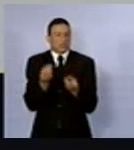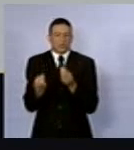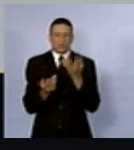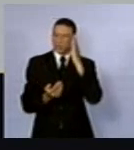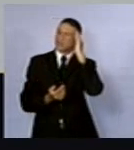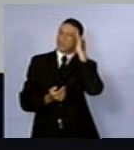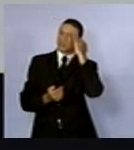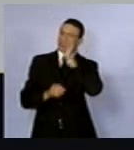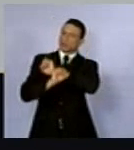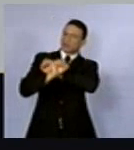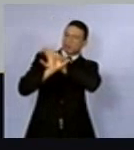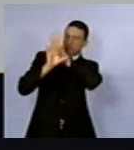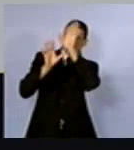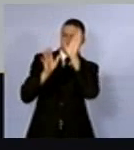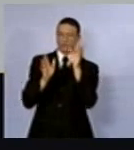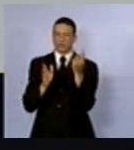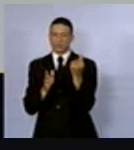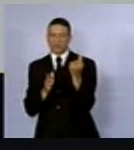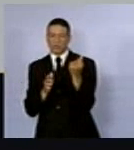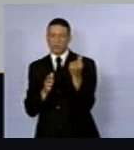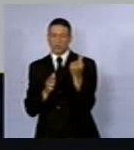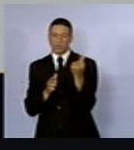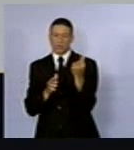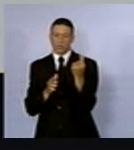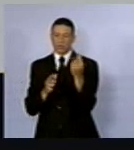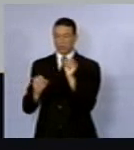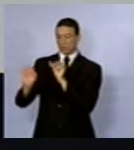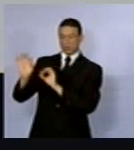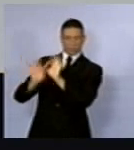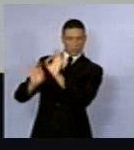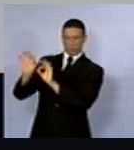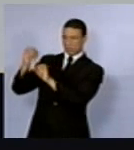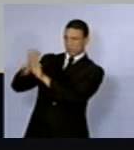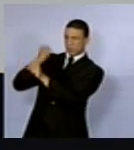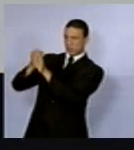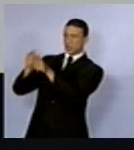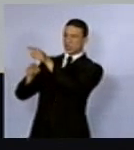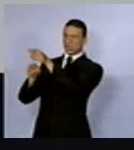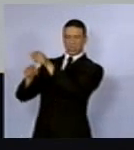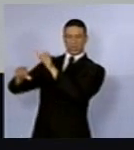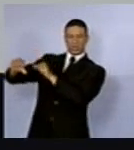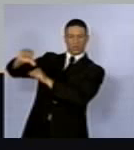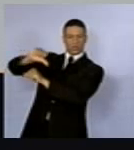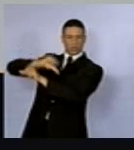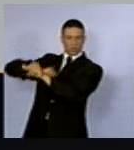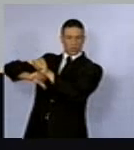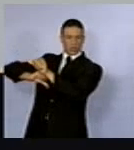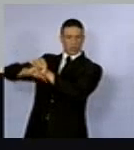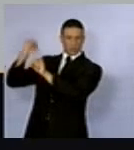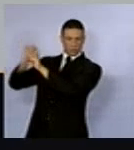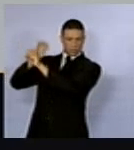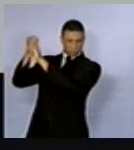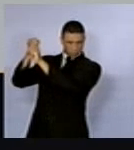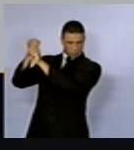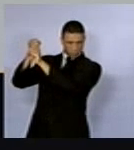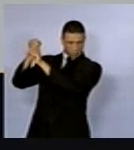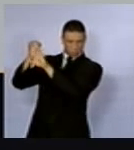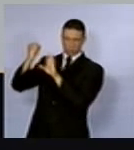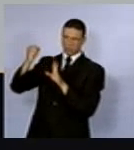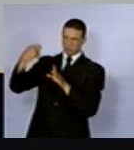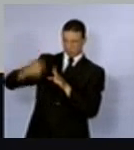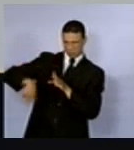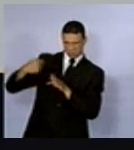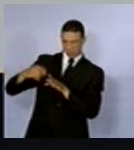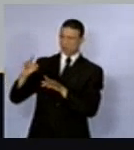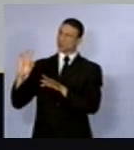eu entendi que ele está se referindo a um custo altíssimo para modificar toda a rede. Agora, seria necessário altear